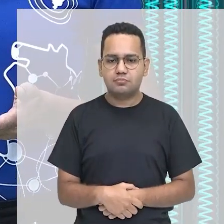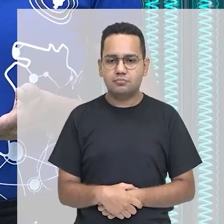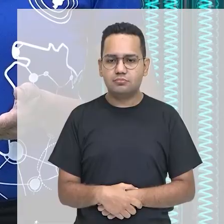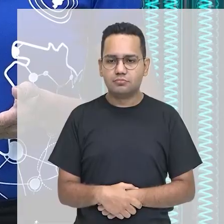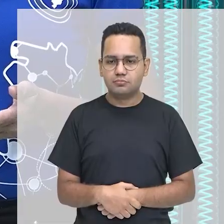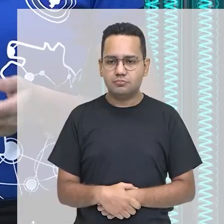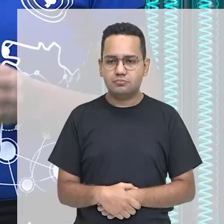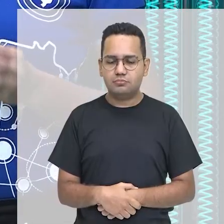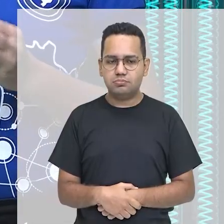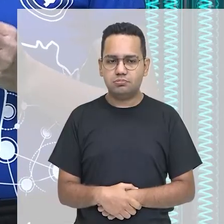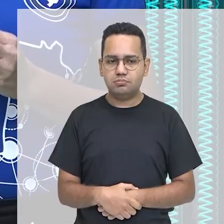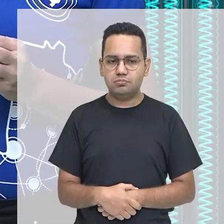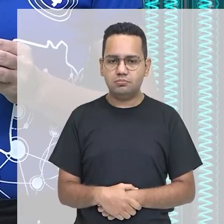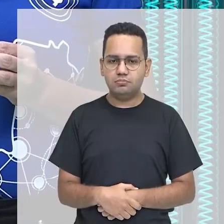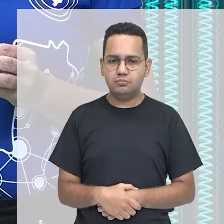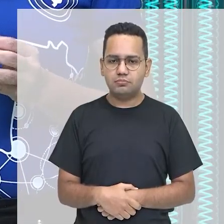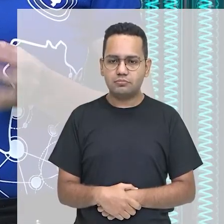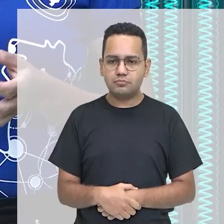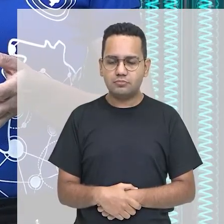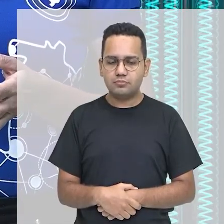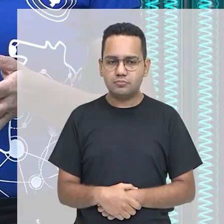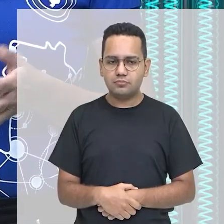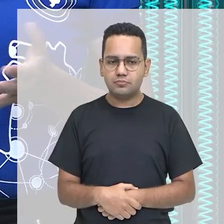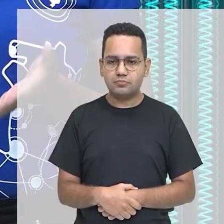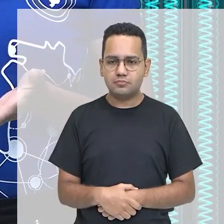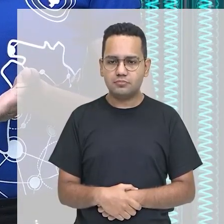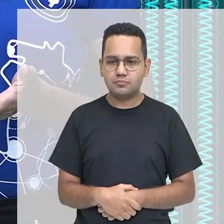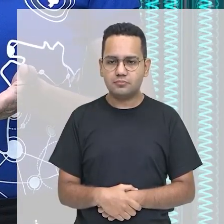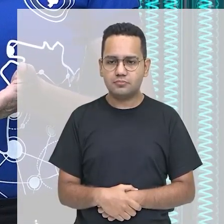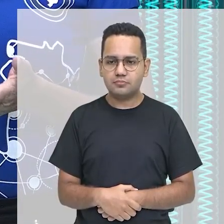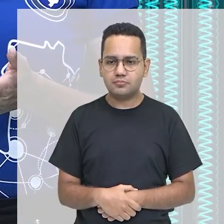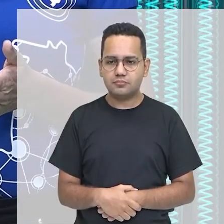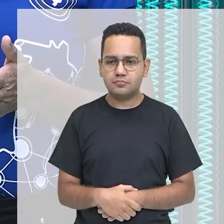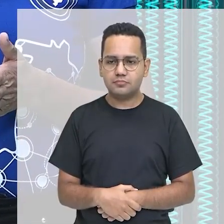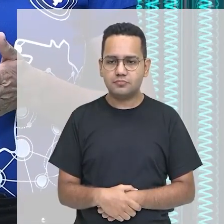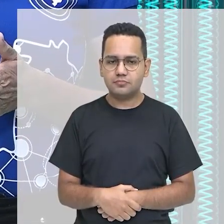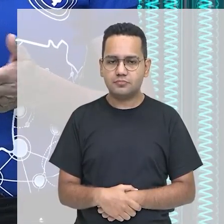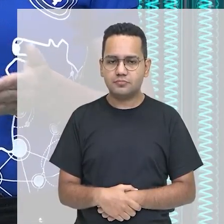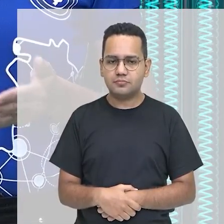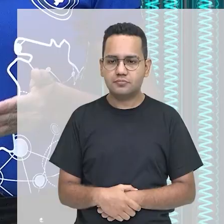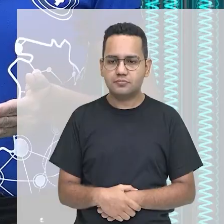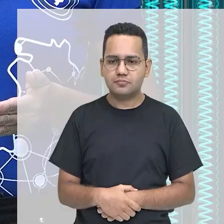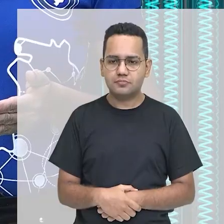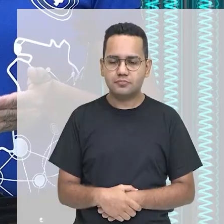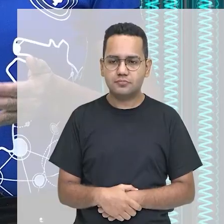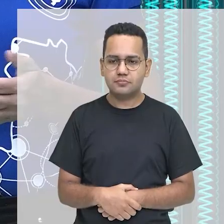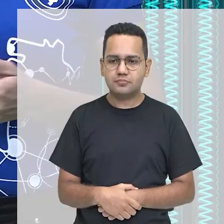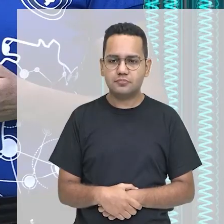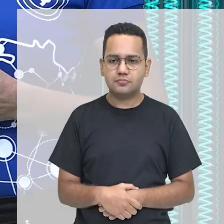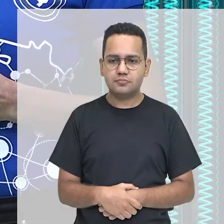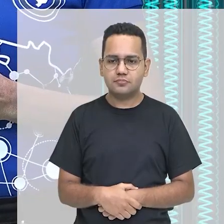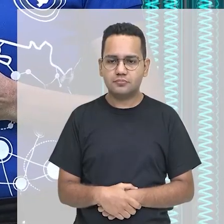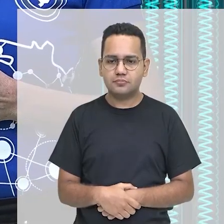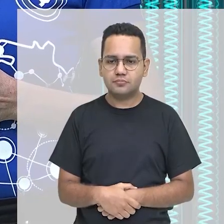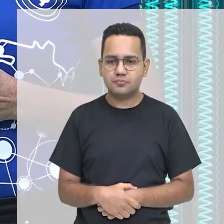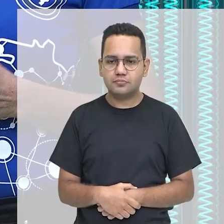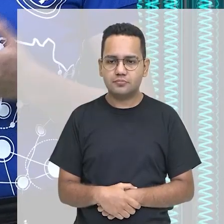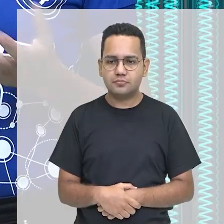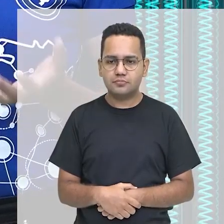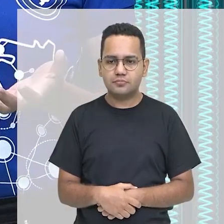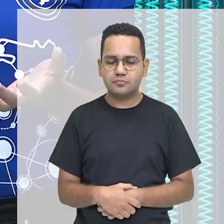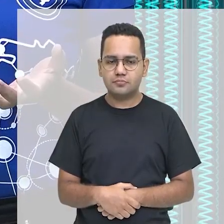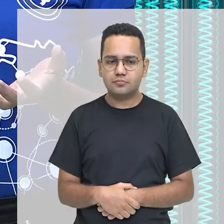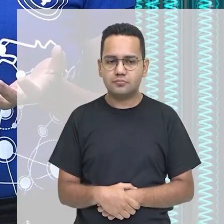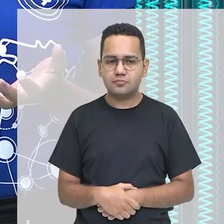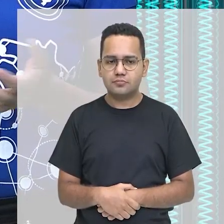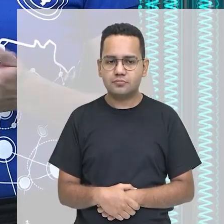utilizar because. A palavra because significa porque, right? Because. Acompanhe comigo.